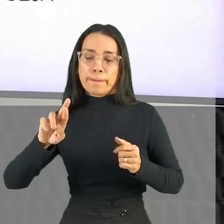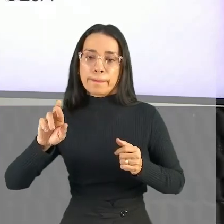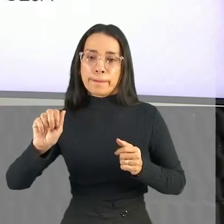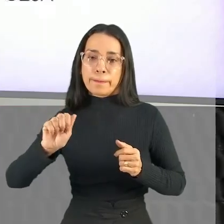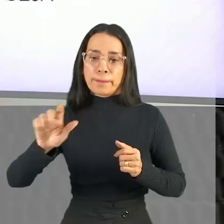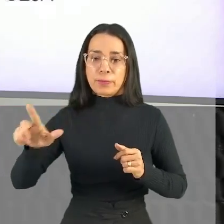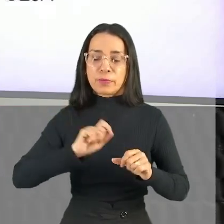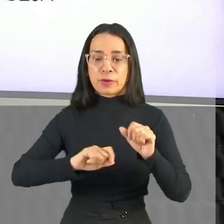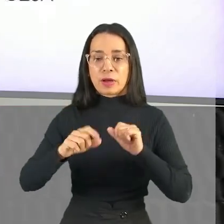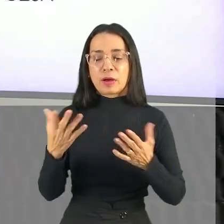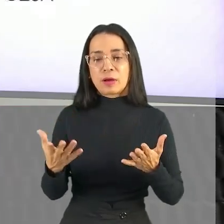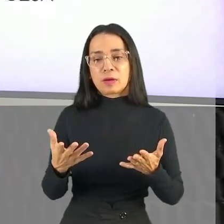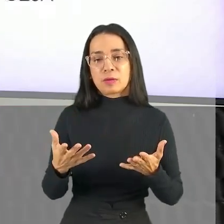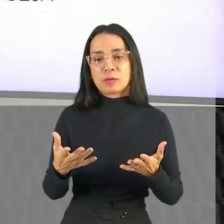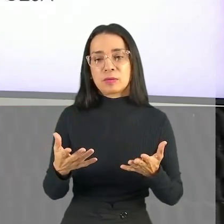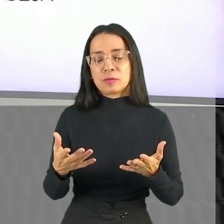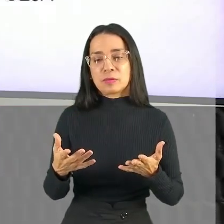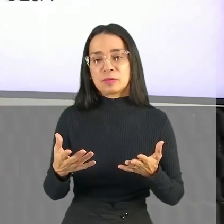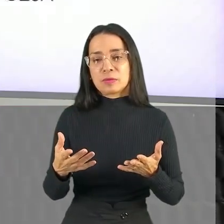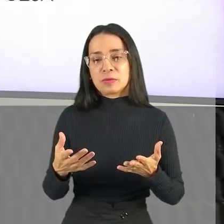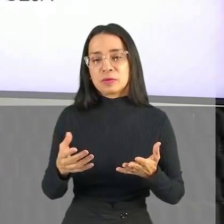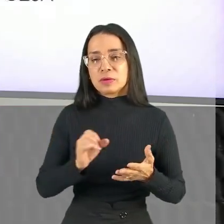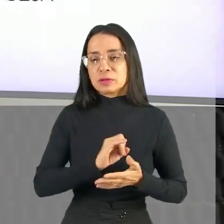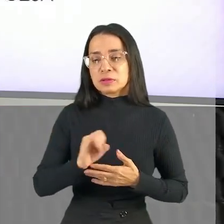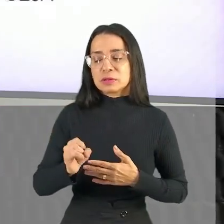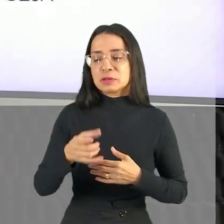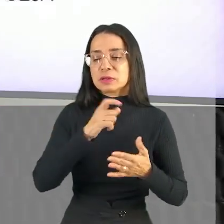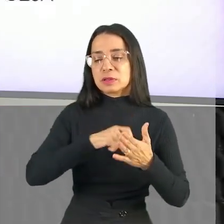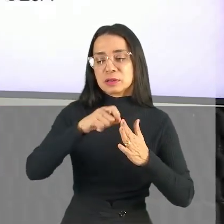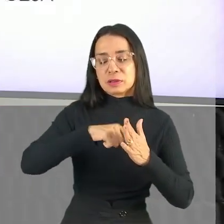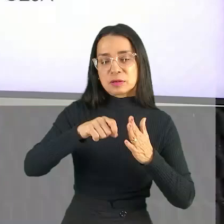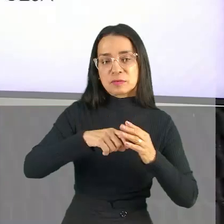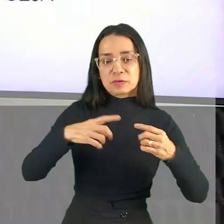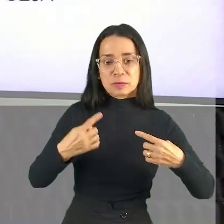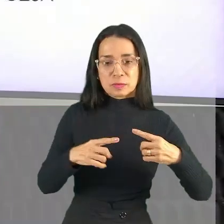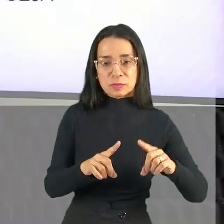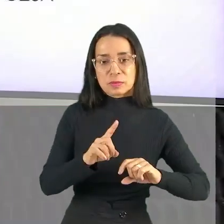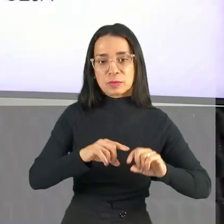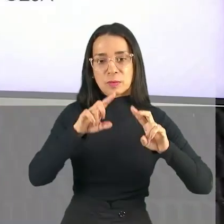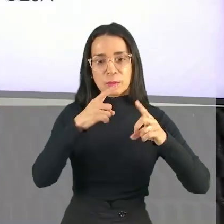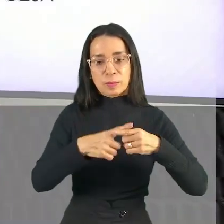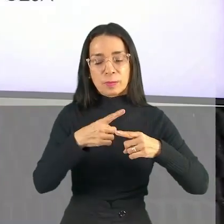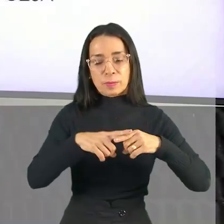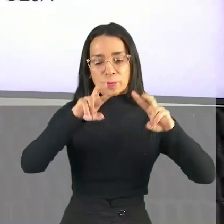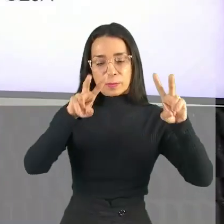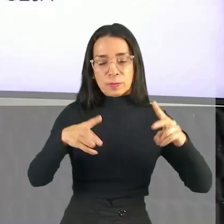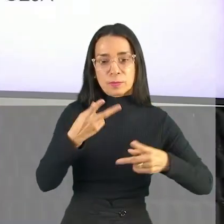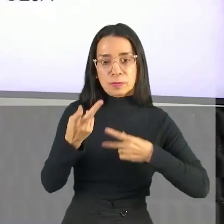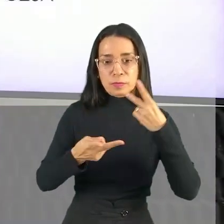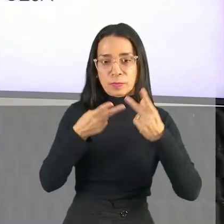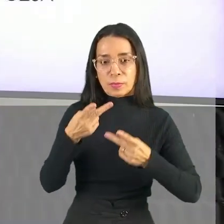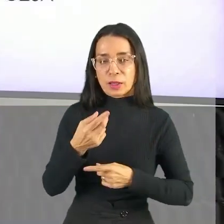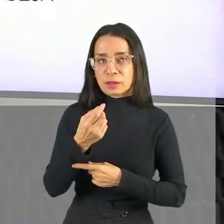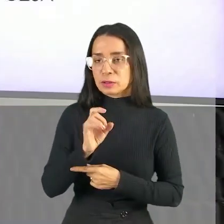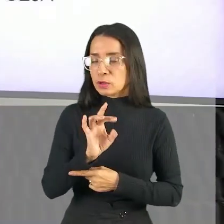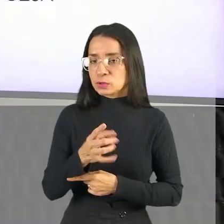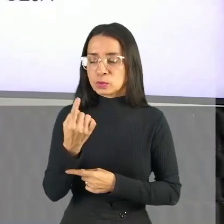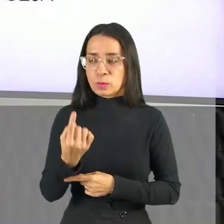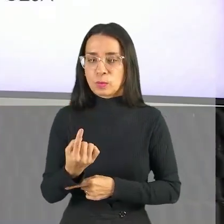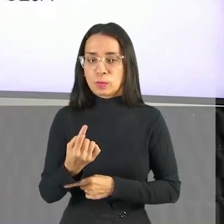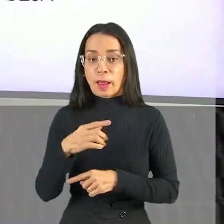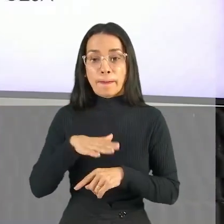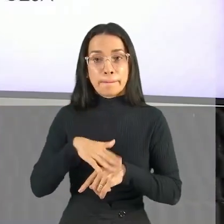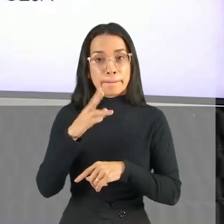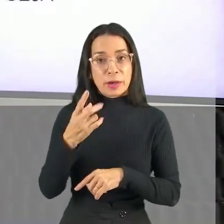só sobre desafio, até porque o tema está me dizendo que não é só um, é mais